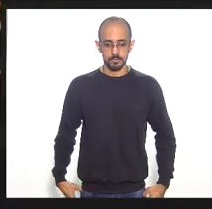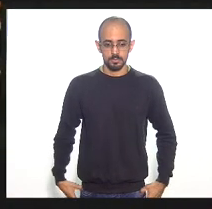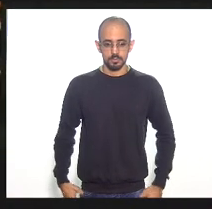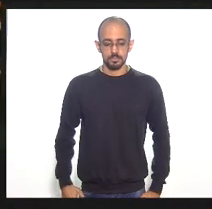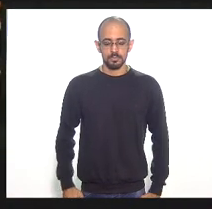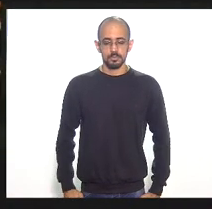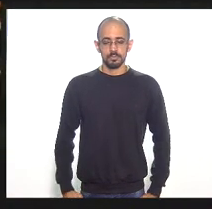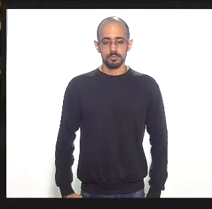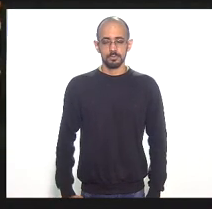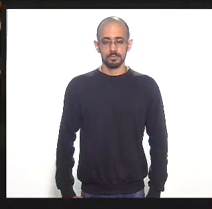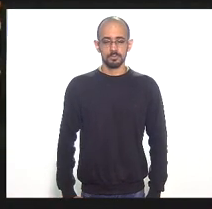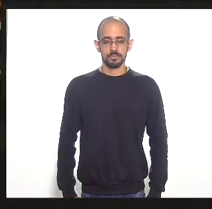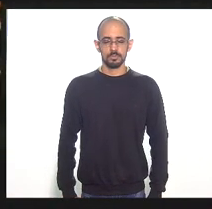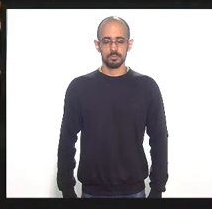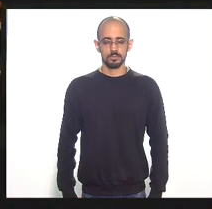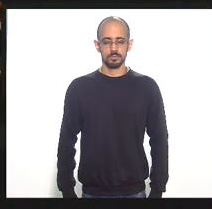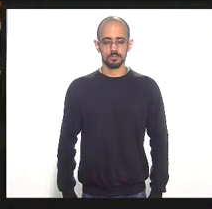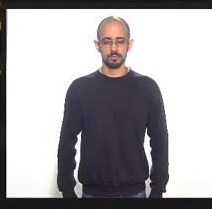João Vick Jr.